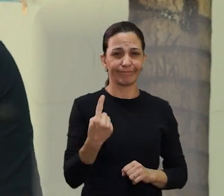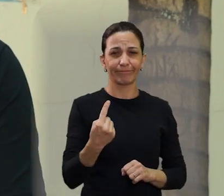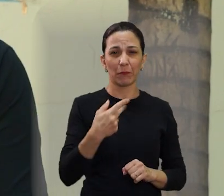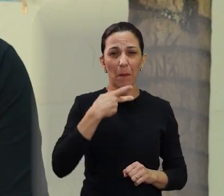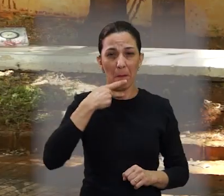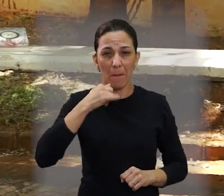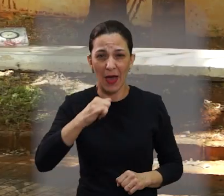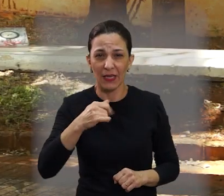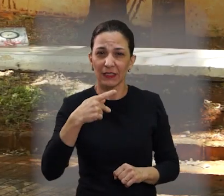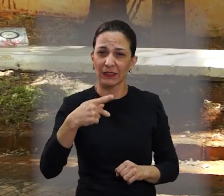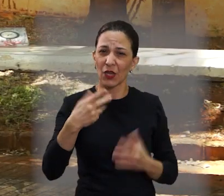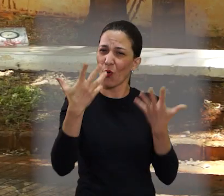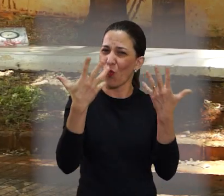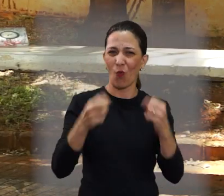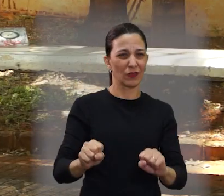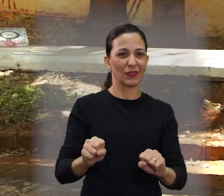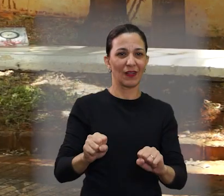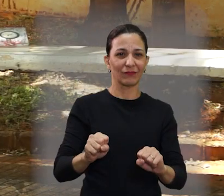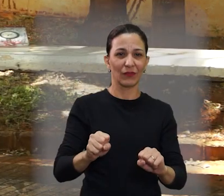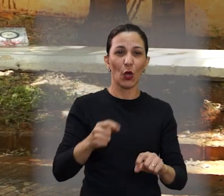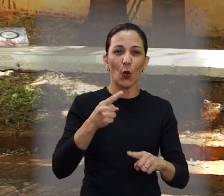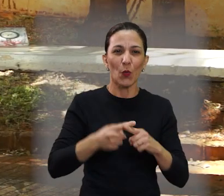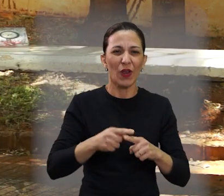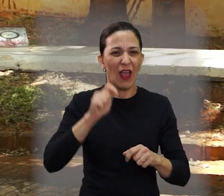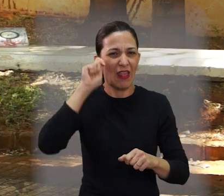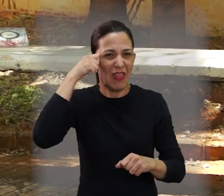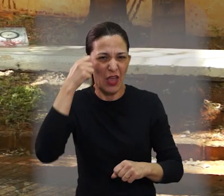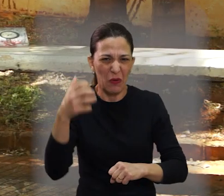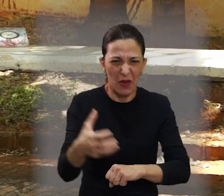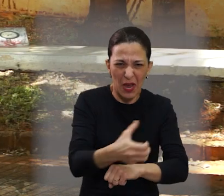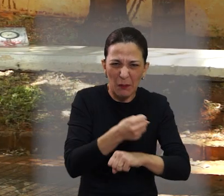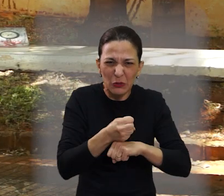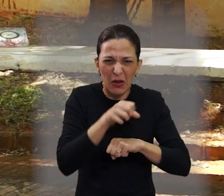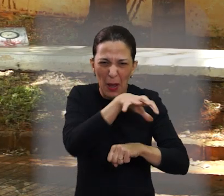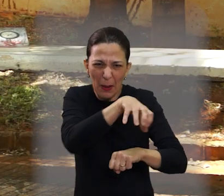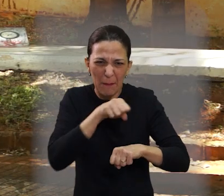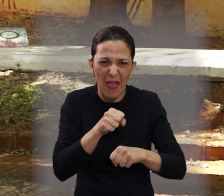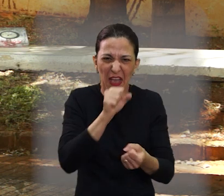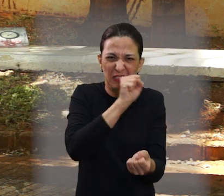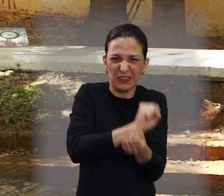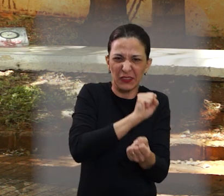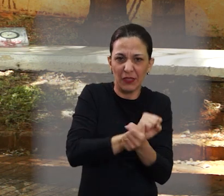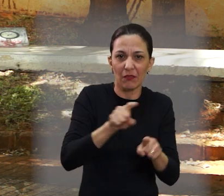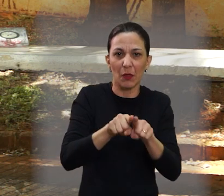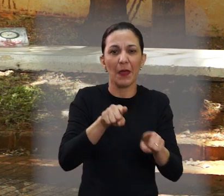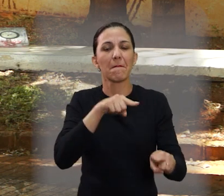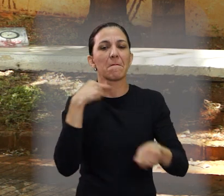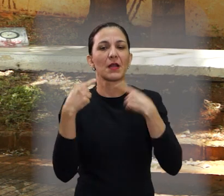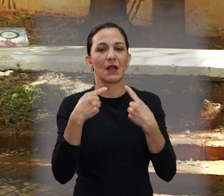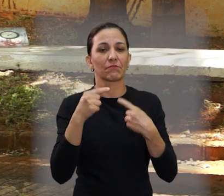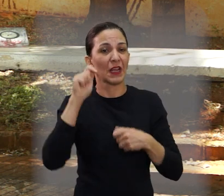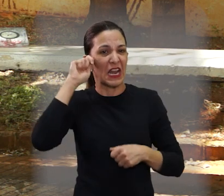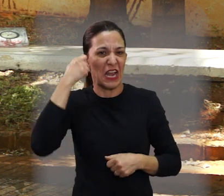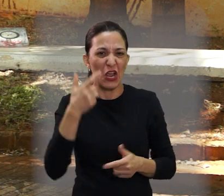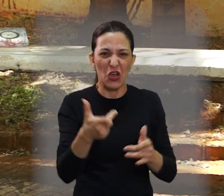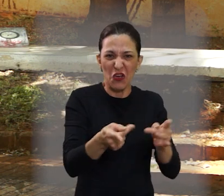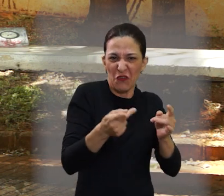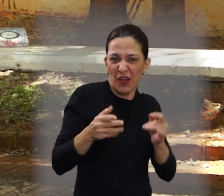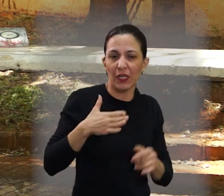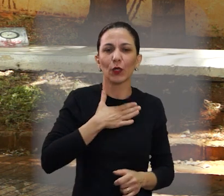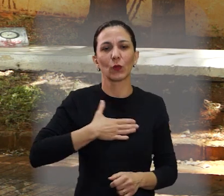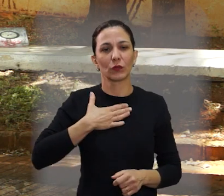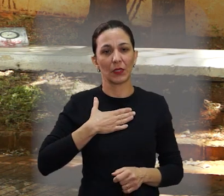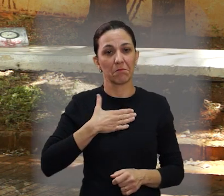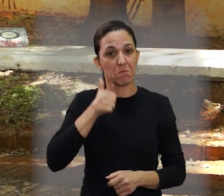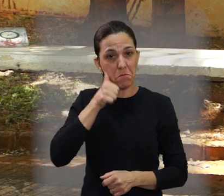uma moça, ela não aceita as barbáries do pai. O pai é um escravocrata, sanguinolento, que adora o mercado